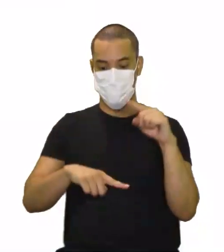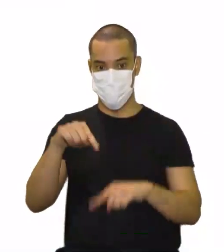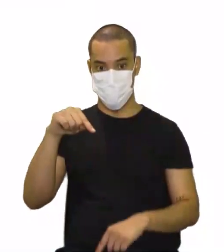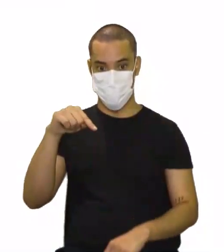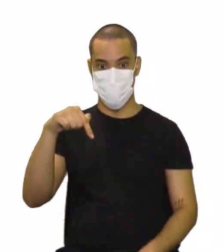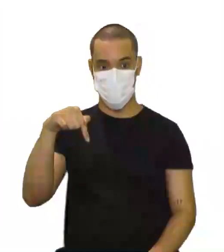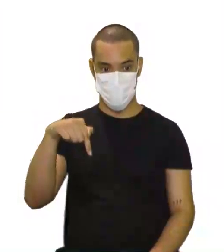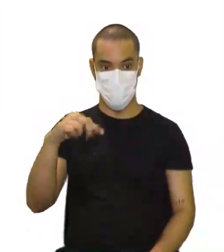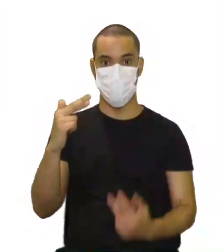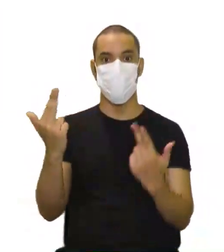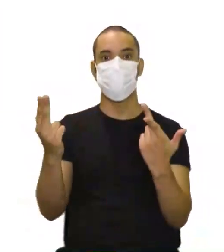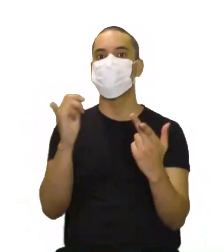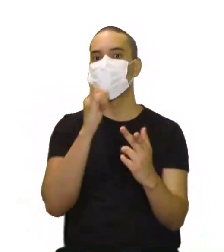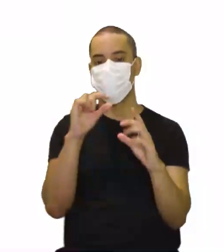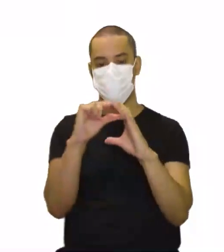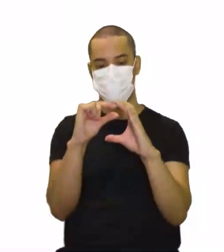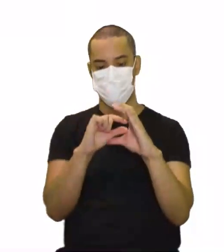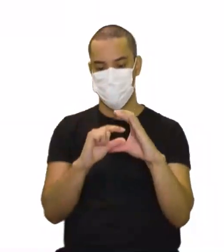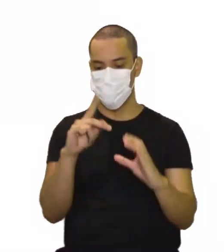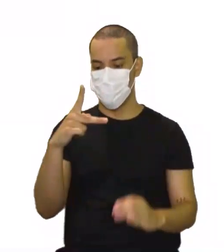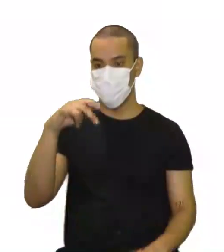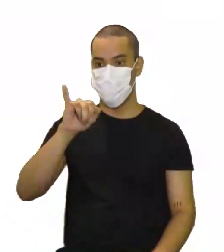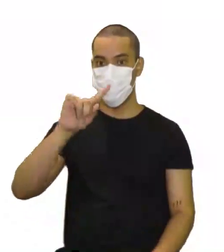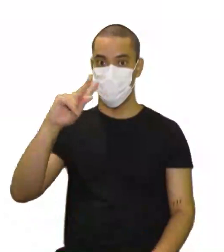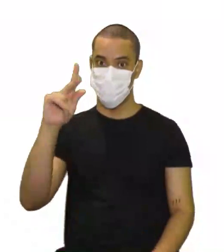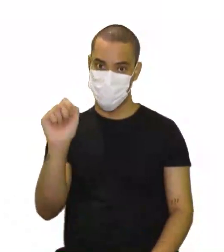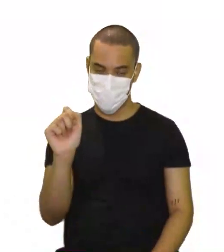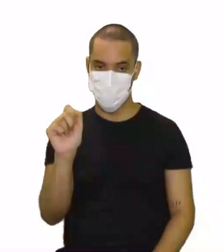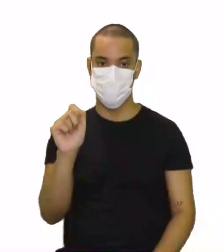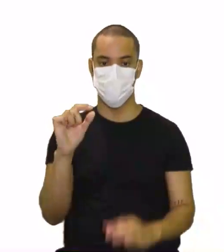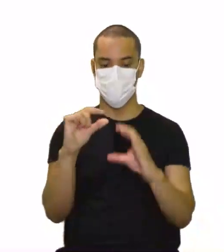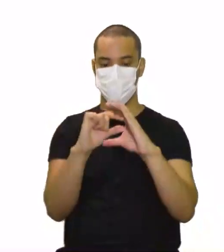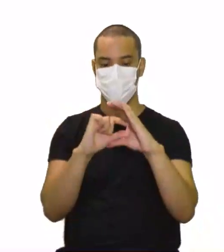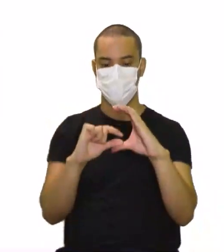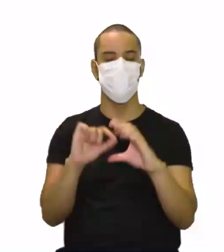uma pilha. Então, na realidade, uma pilha é o quê?